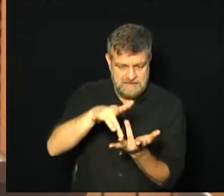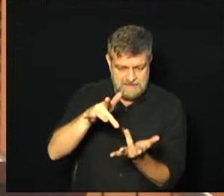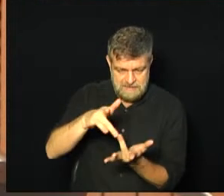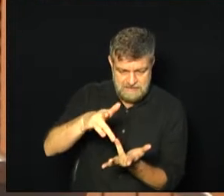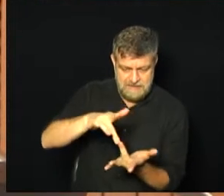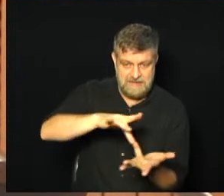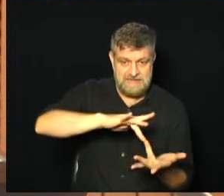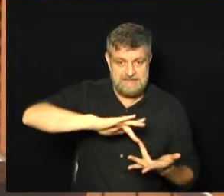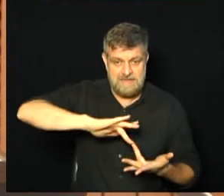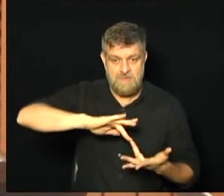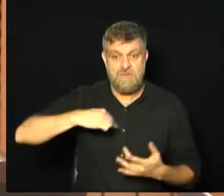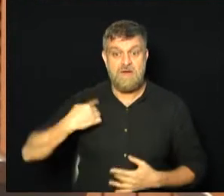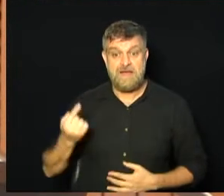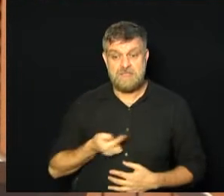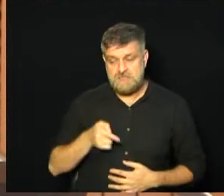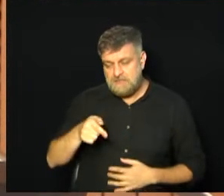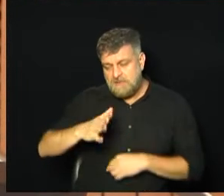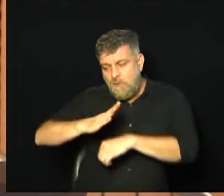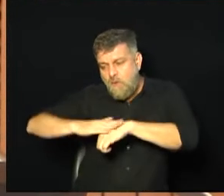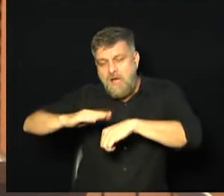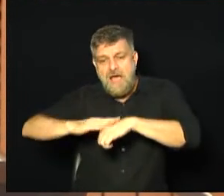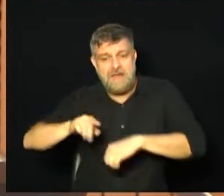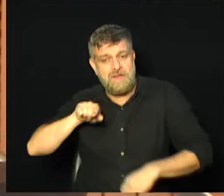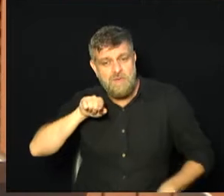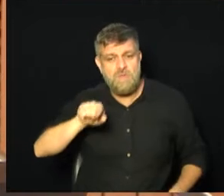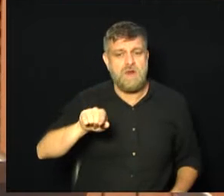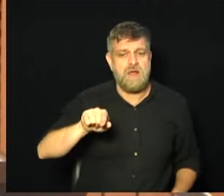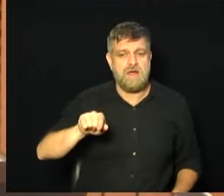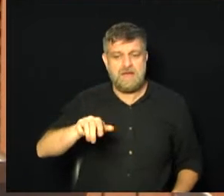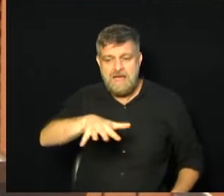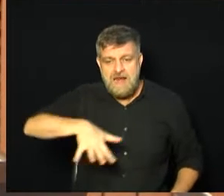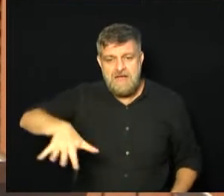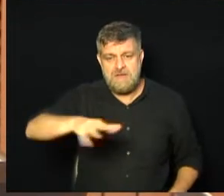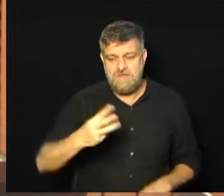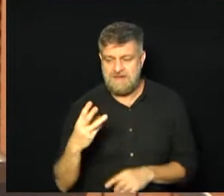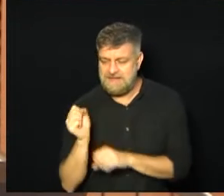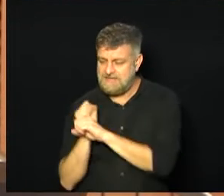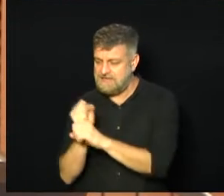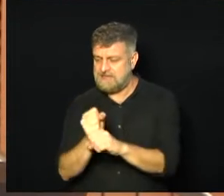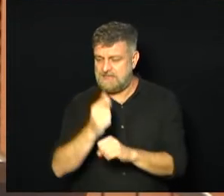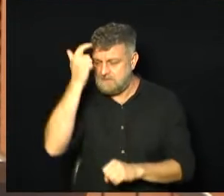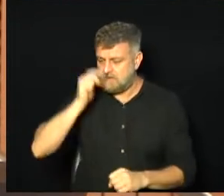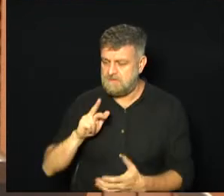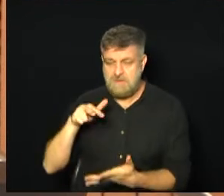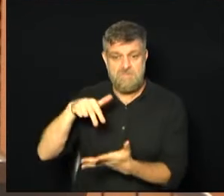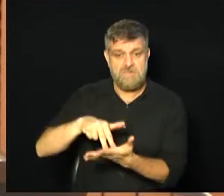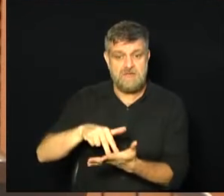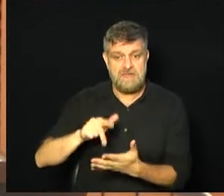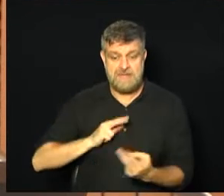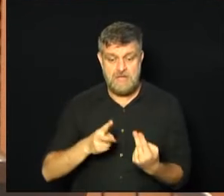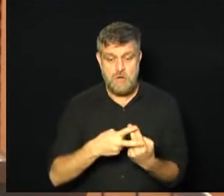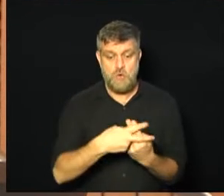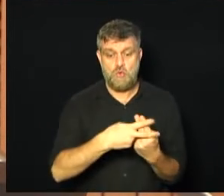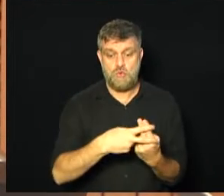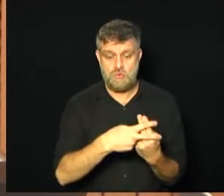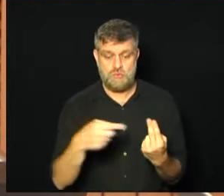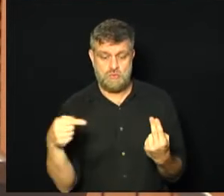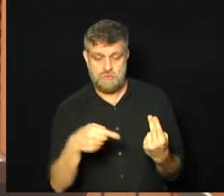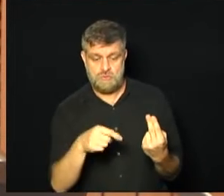assim, um carinho por aquela região, e lembrar que nesses 30 anos de formado que eu cheguei aqui, a gente tem essa trajetória do SUS. O SUS